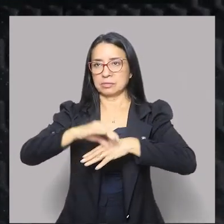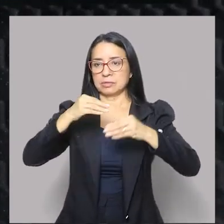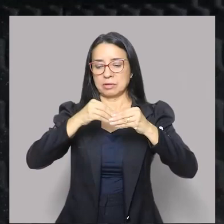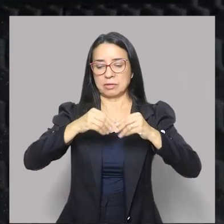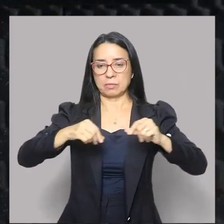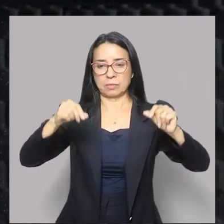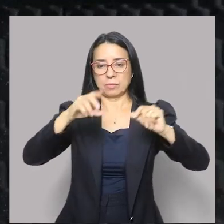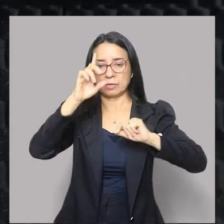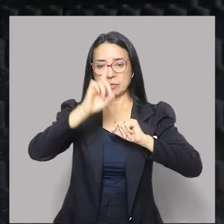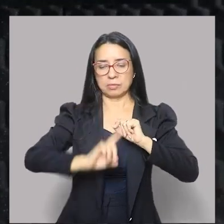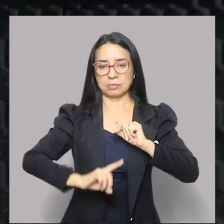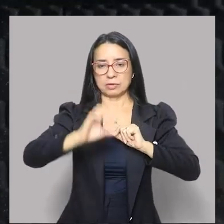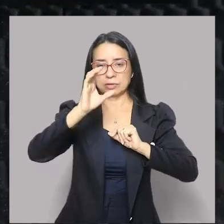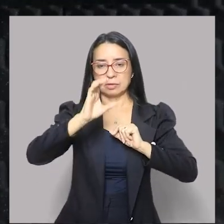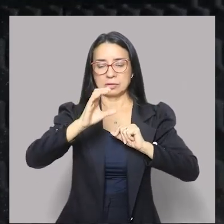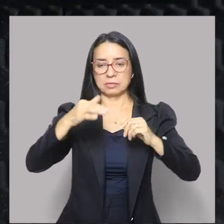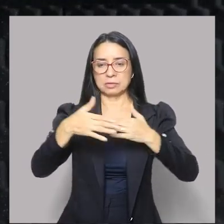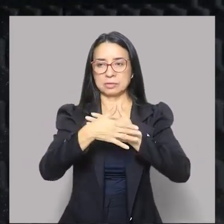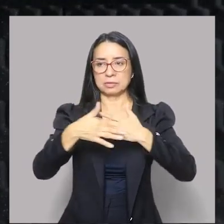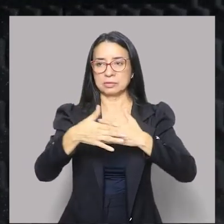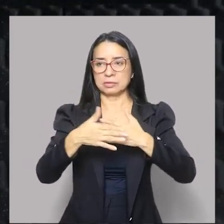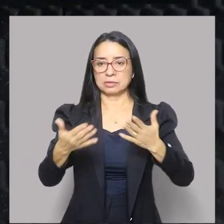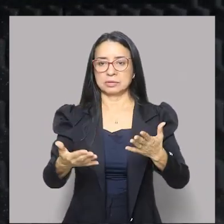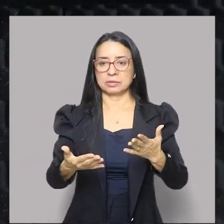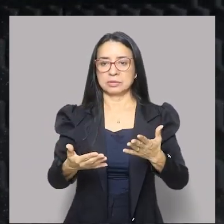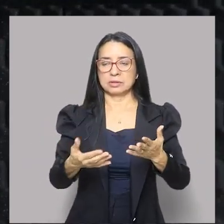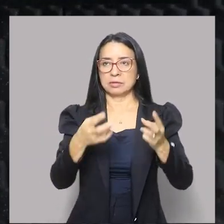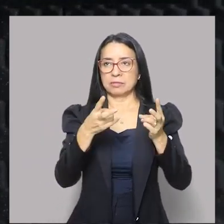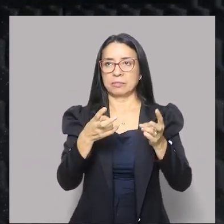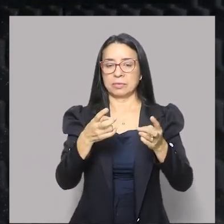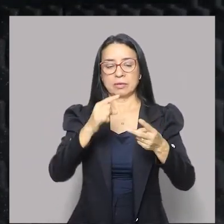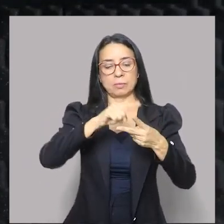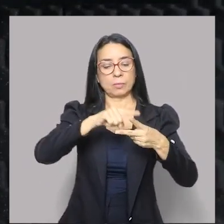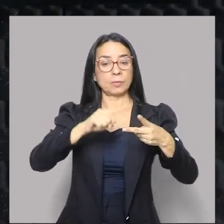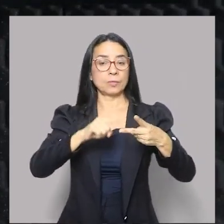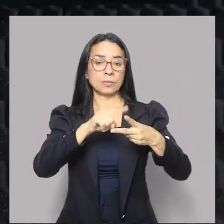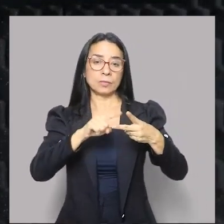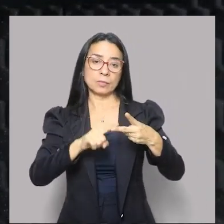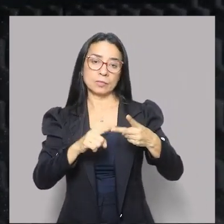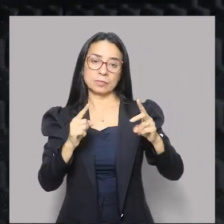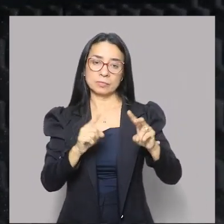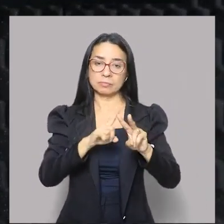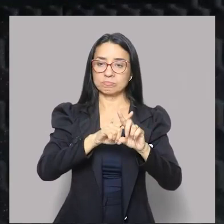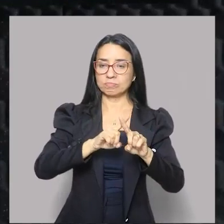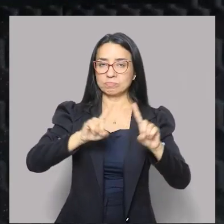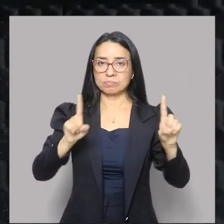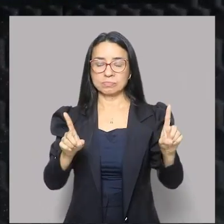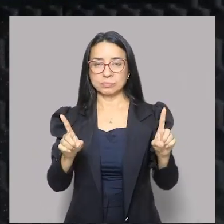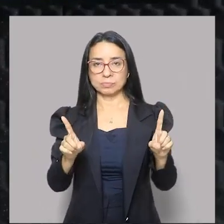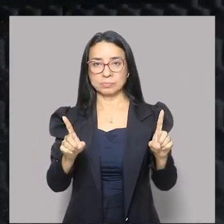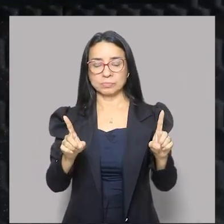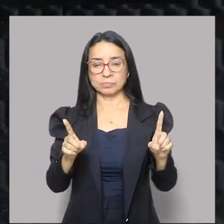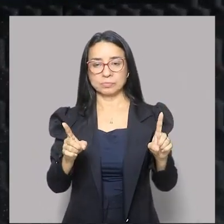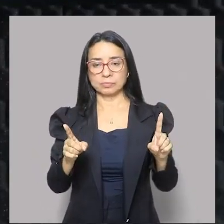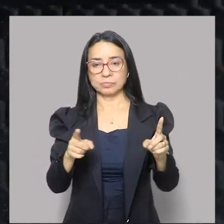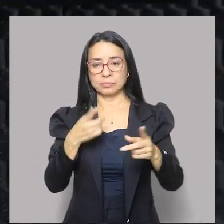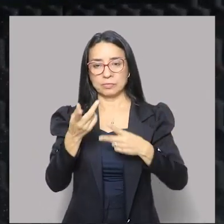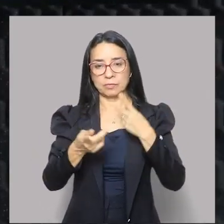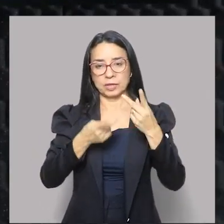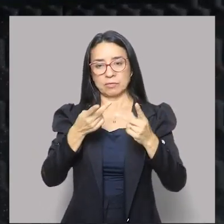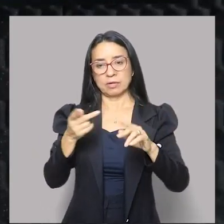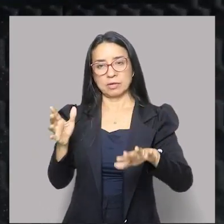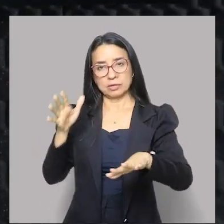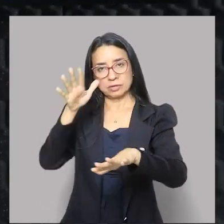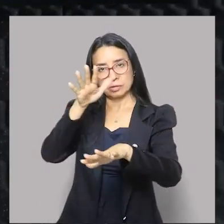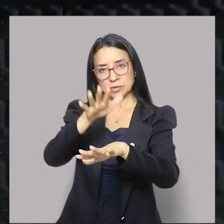fragmenta o direito à cidade, à cidadania, eu vou pegar dois aspectos que sejam contrários disso, né? Então, eu vou falar de